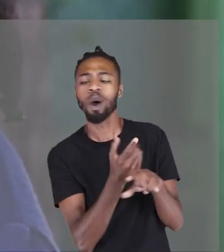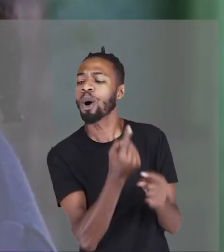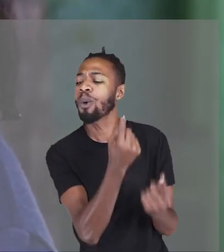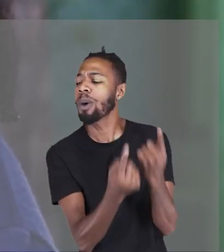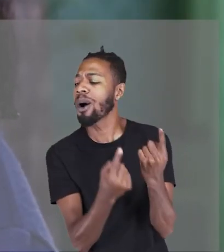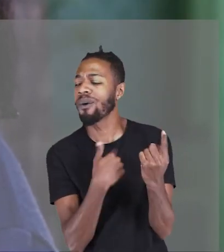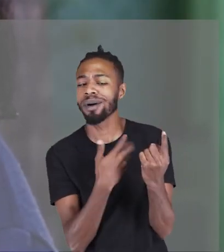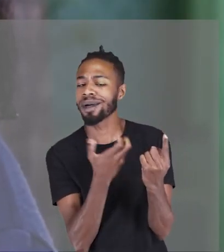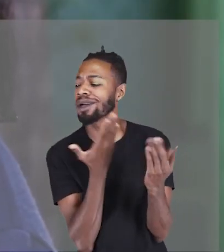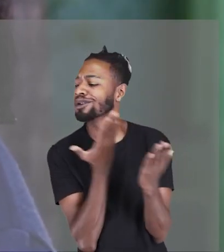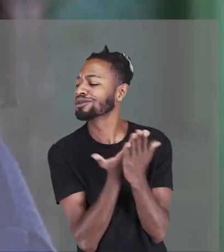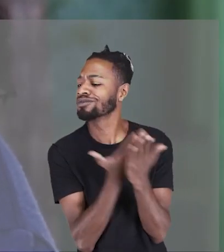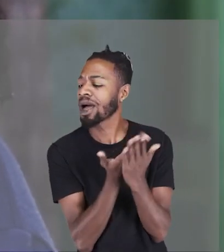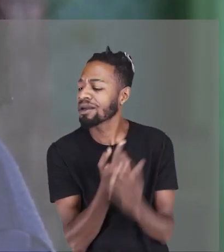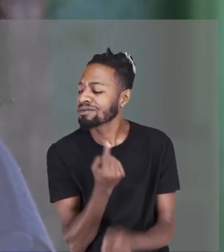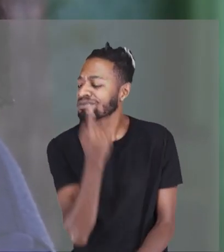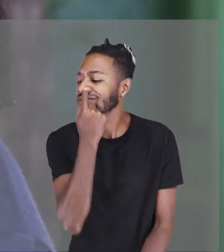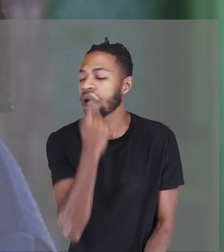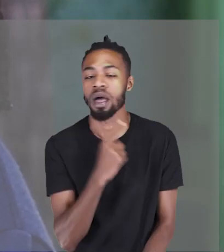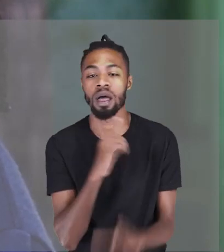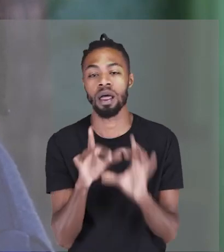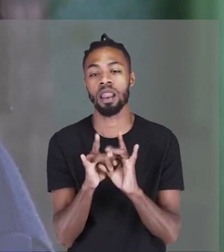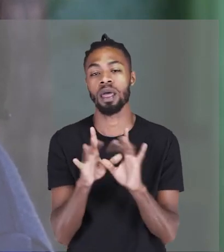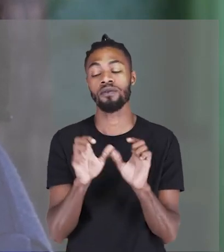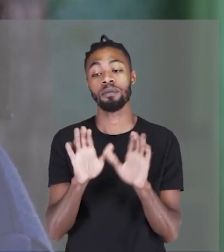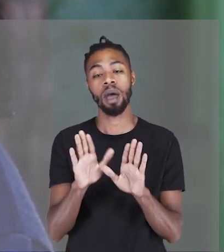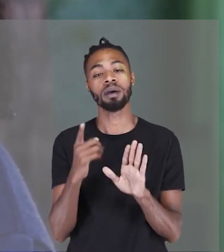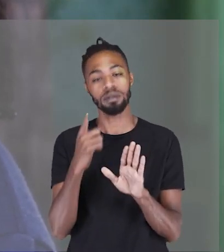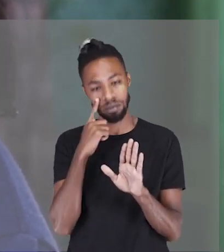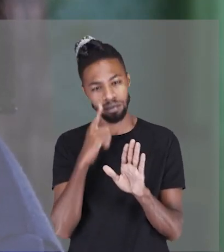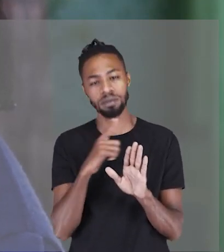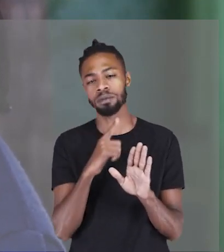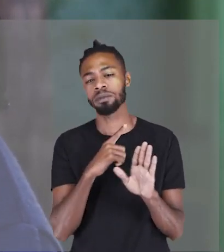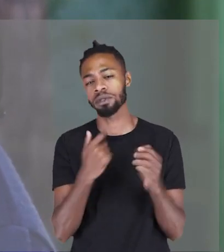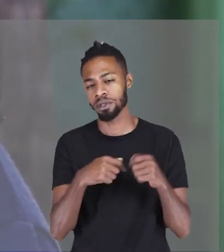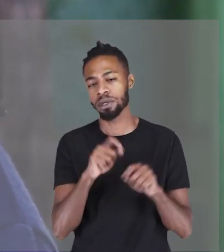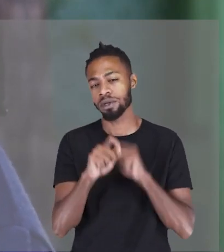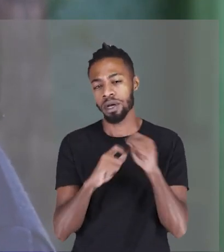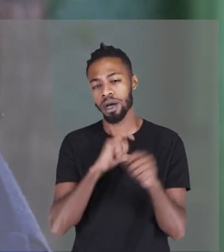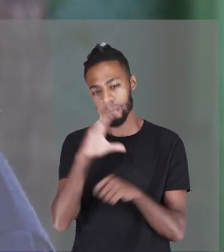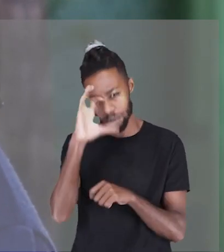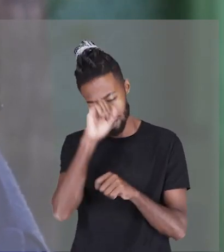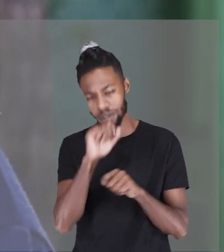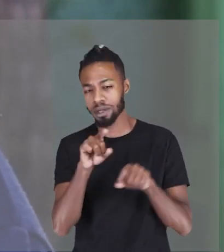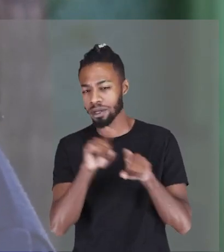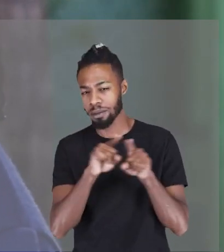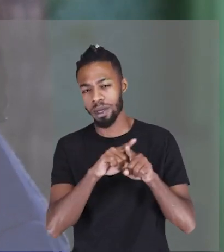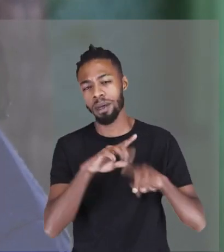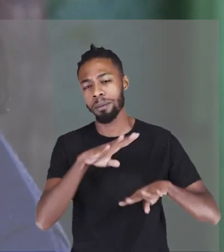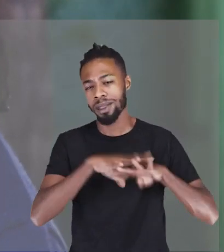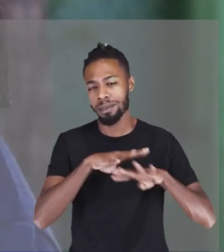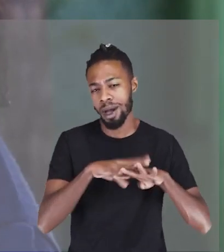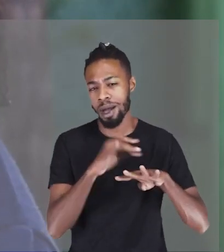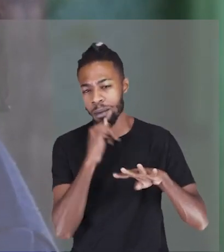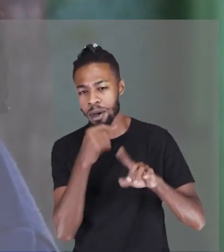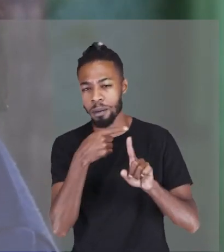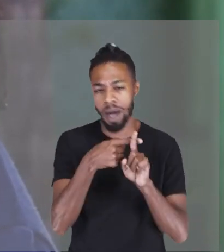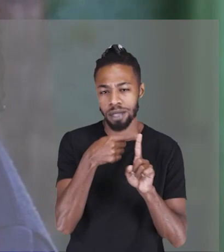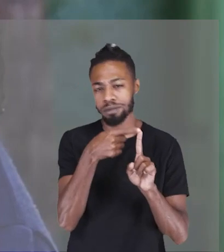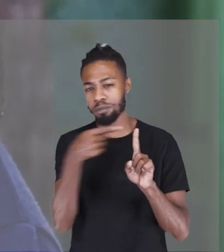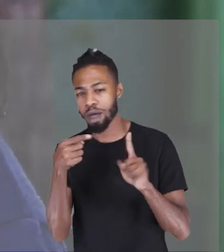ser totalmente livres, assim, mas contando com tudo que eles tinham que aprender, tipo mais, menos, divisão,